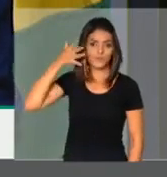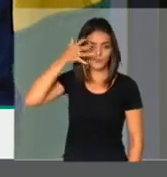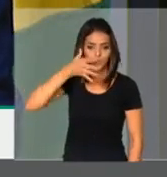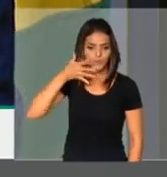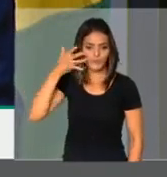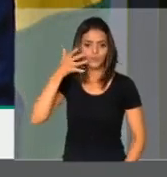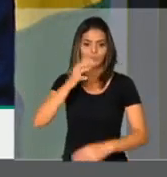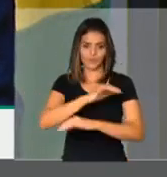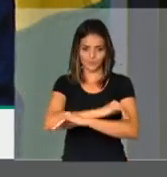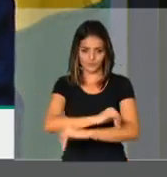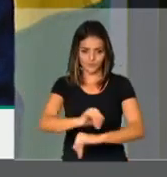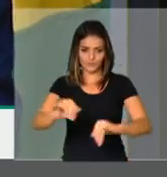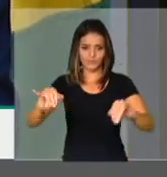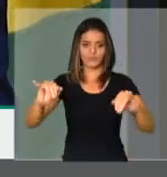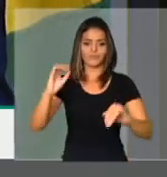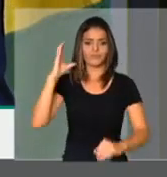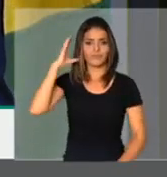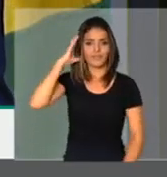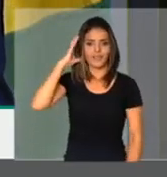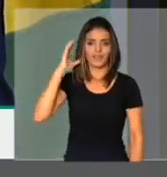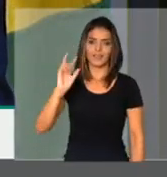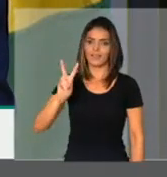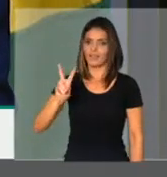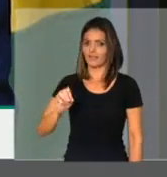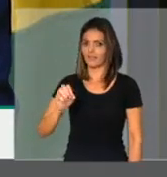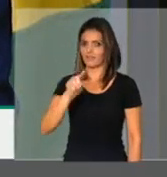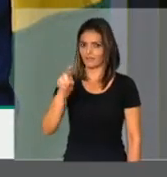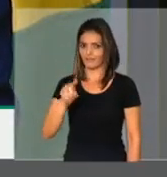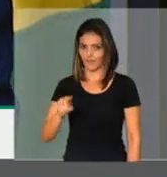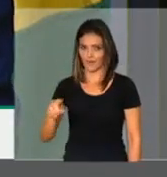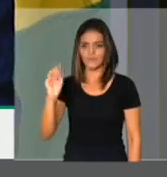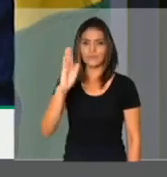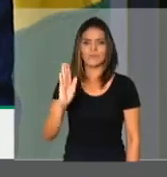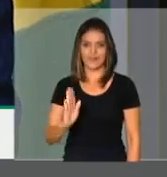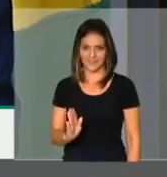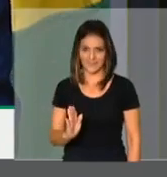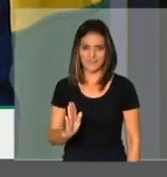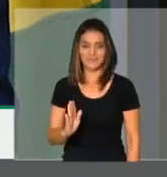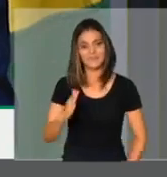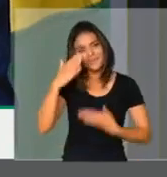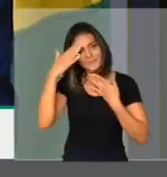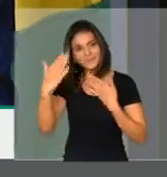discurso publicado na Voz do Brasil. Muito obrigado.